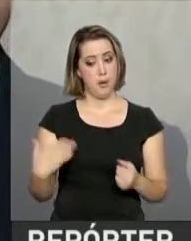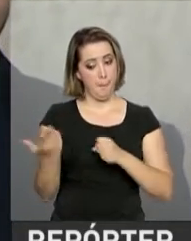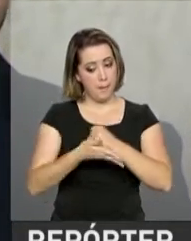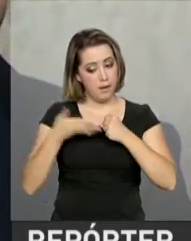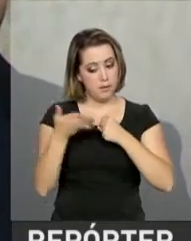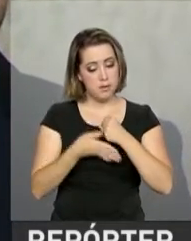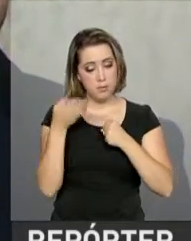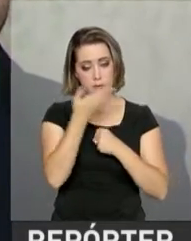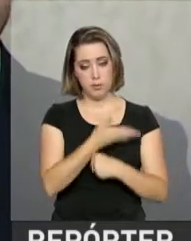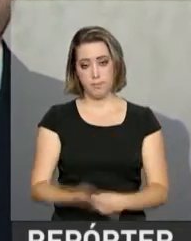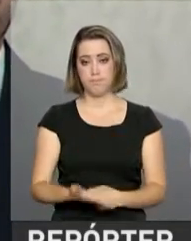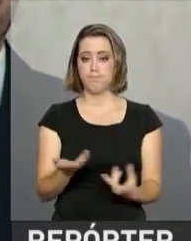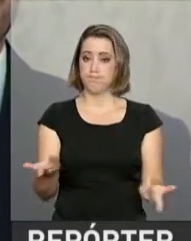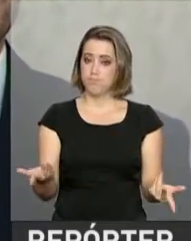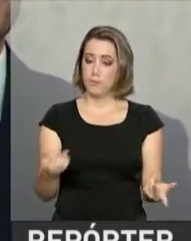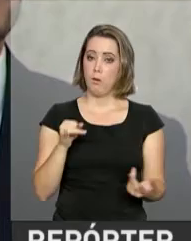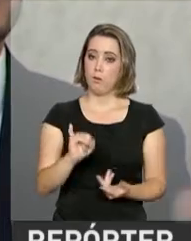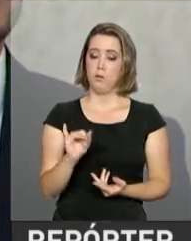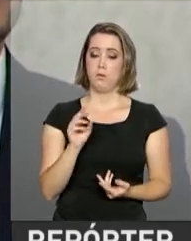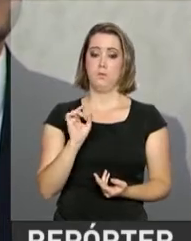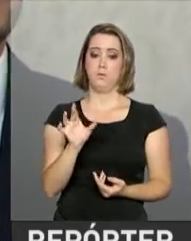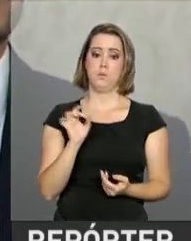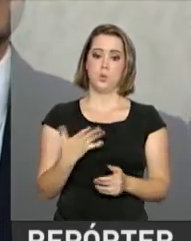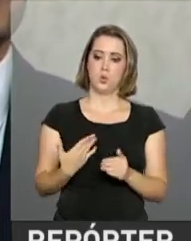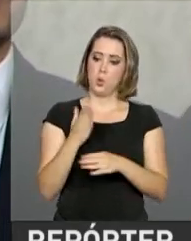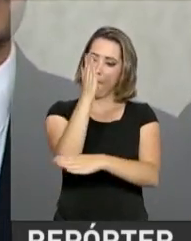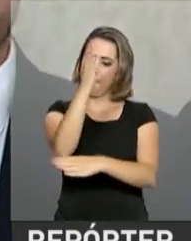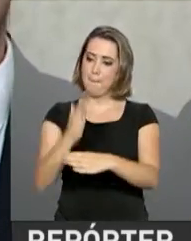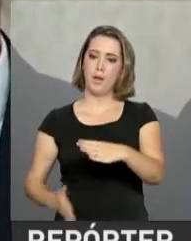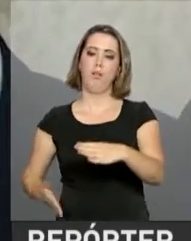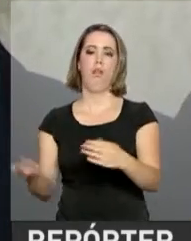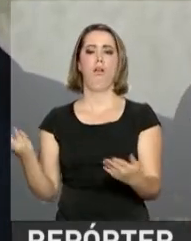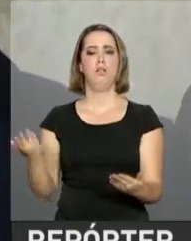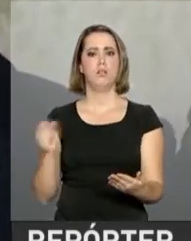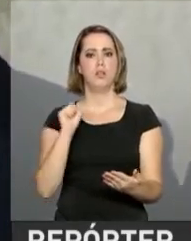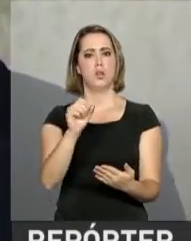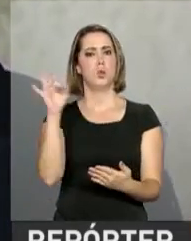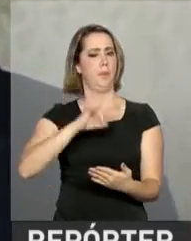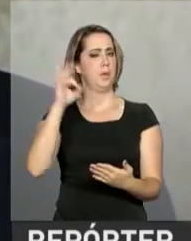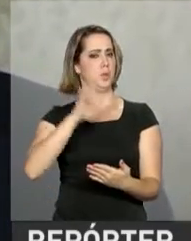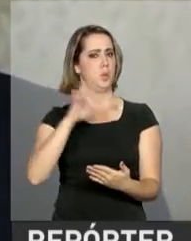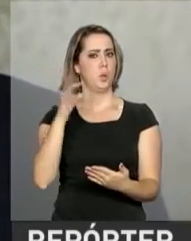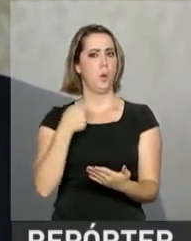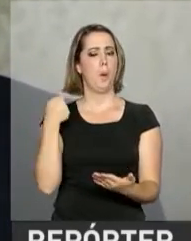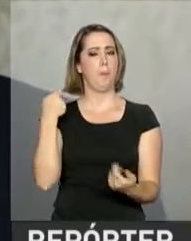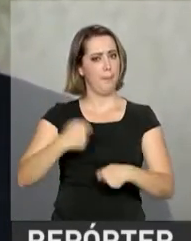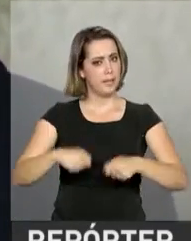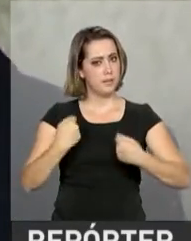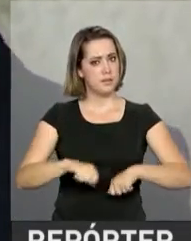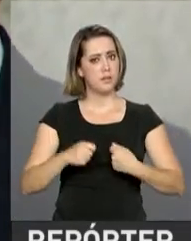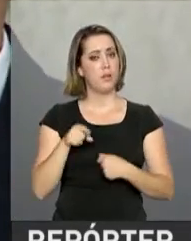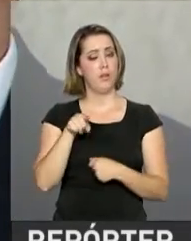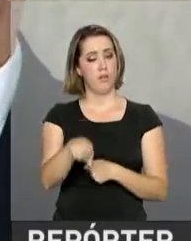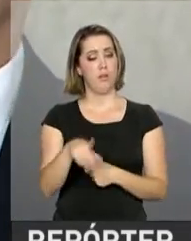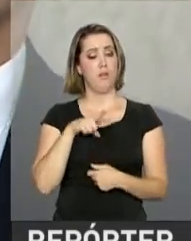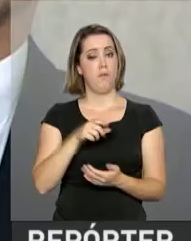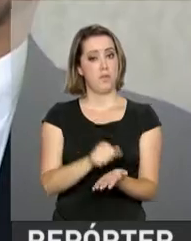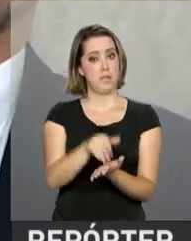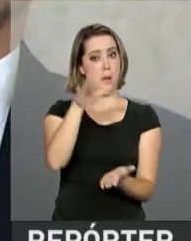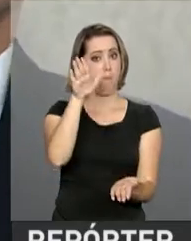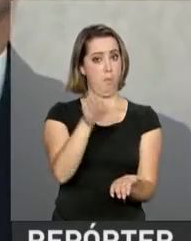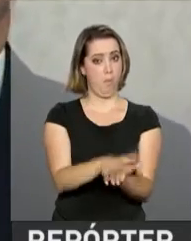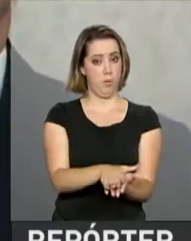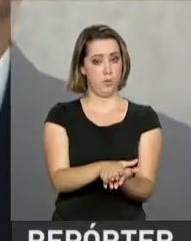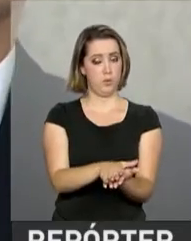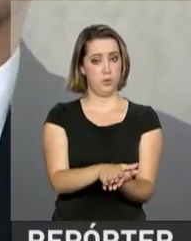filme só cumpriu uma parte do percentual mínimo obrigatório você recebe uma multa